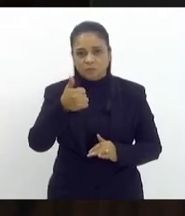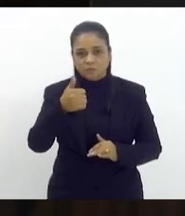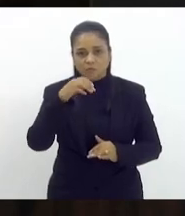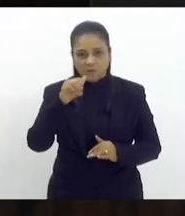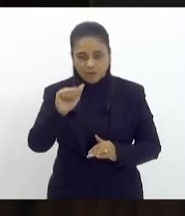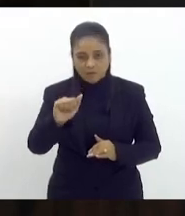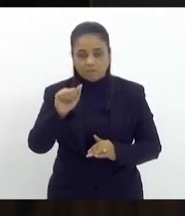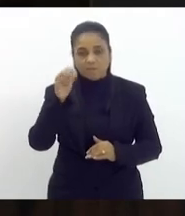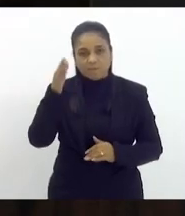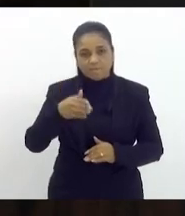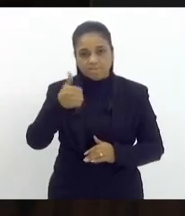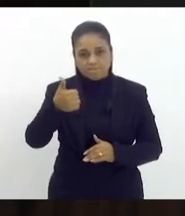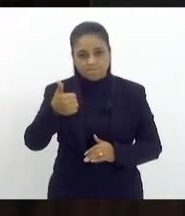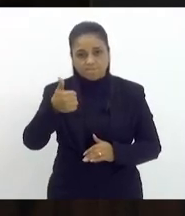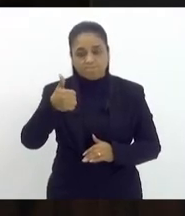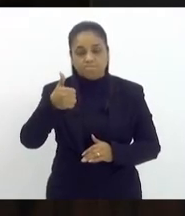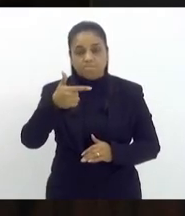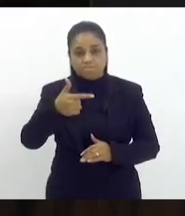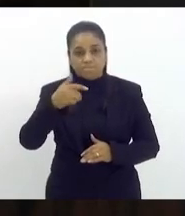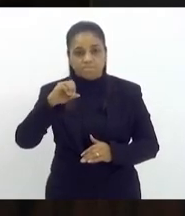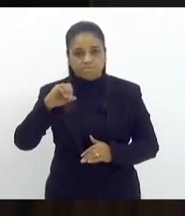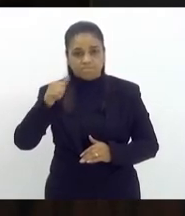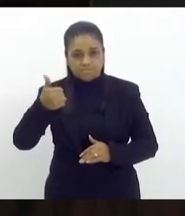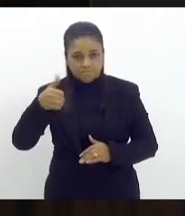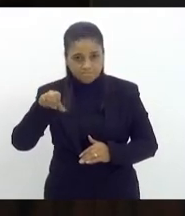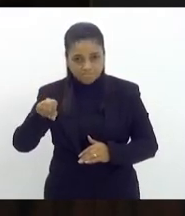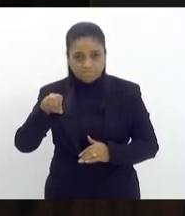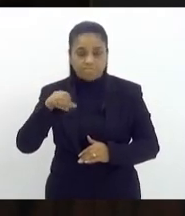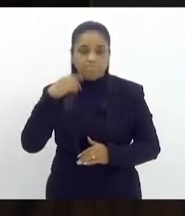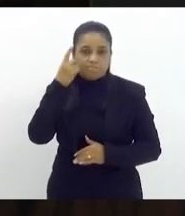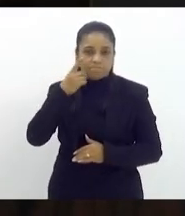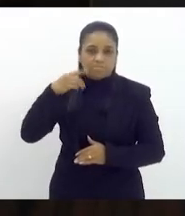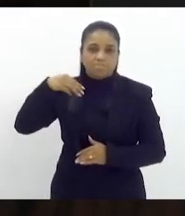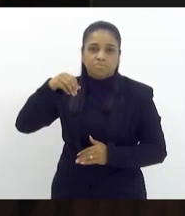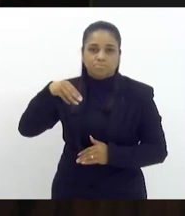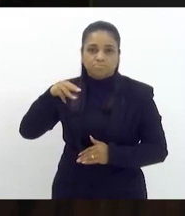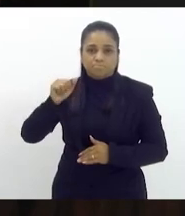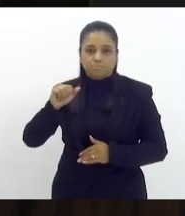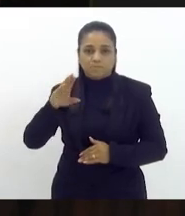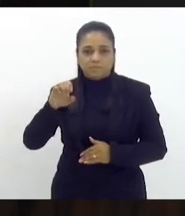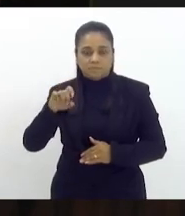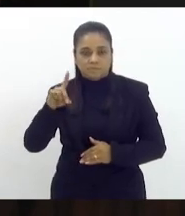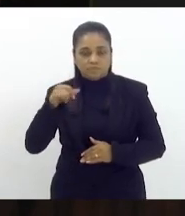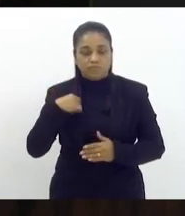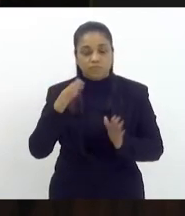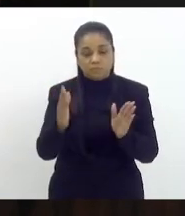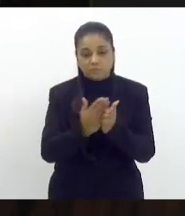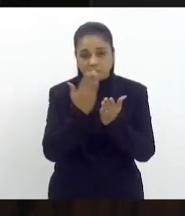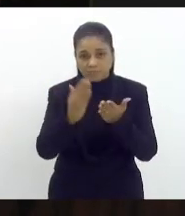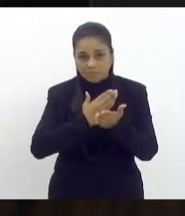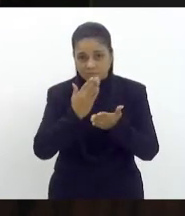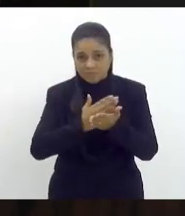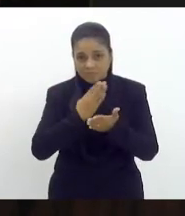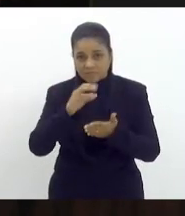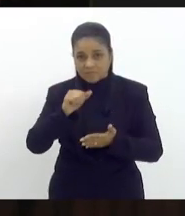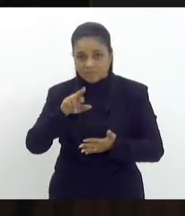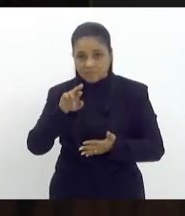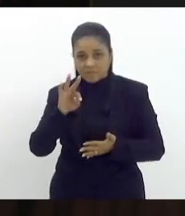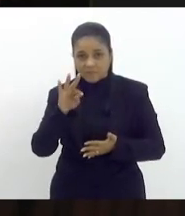de autoria do deputado Carlos Macedo que dispõe sobre a criação de cartilha e vídeo com